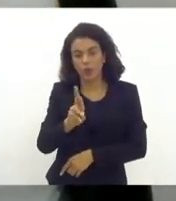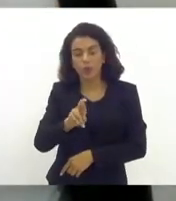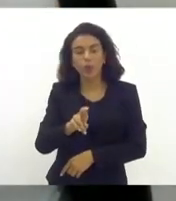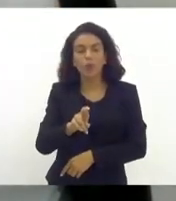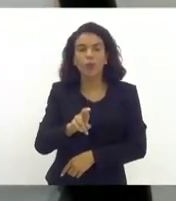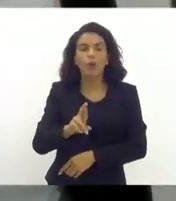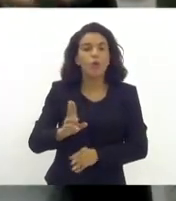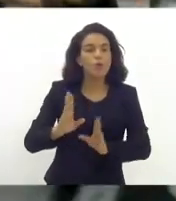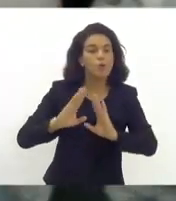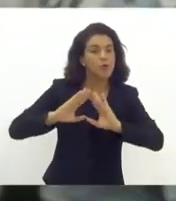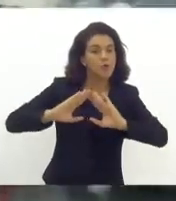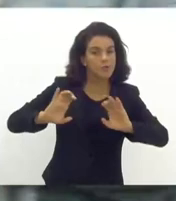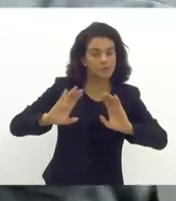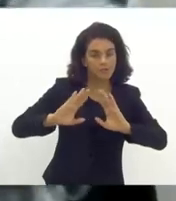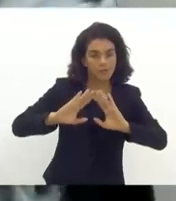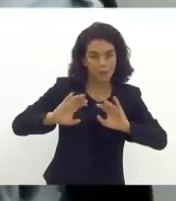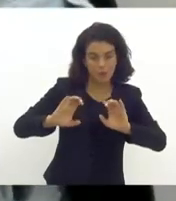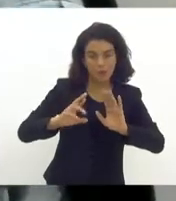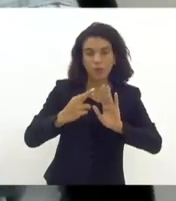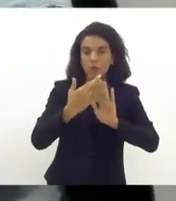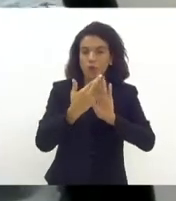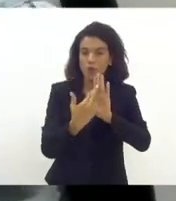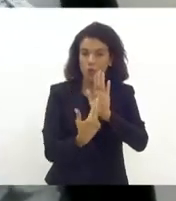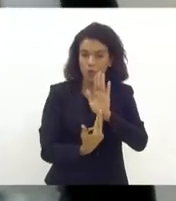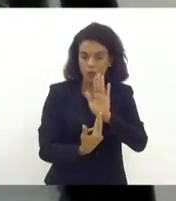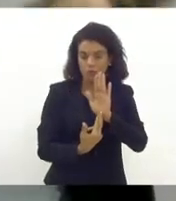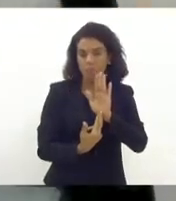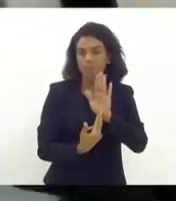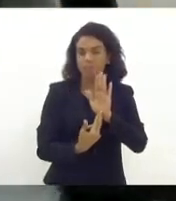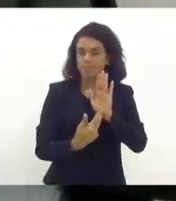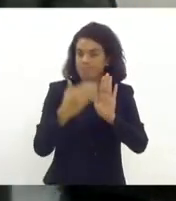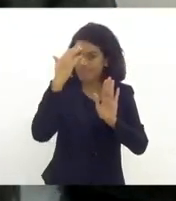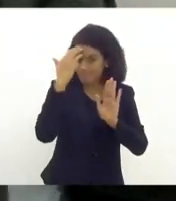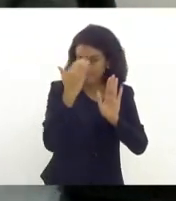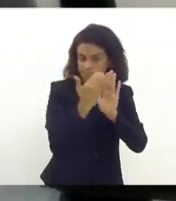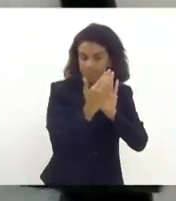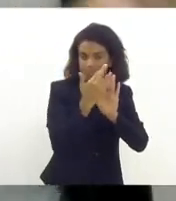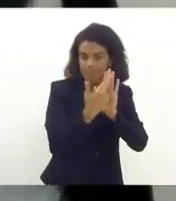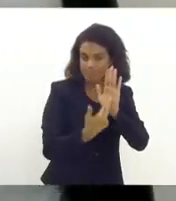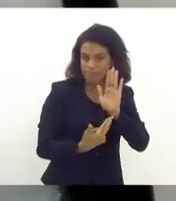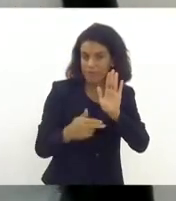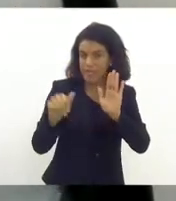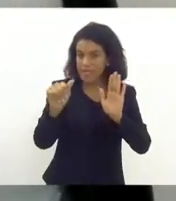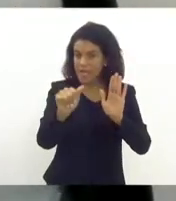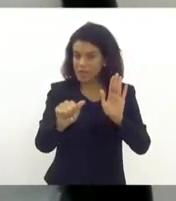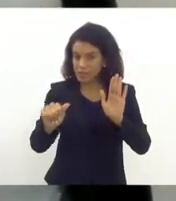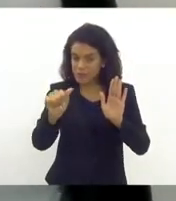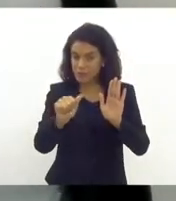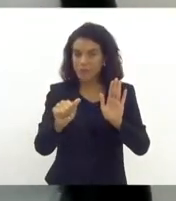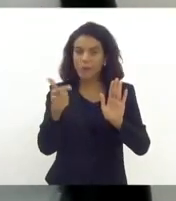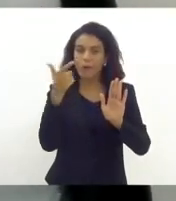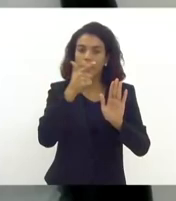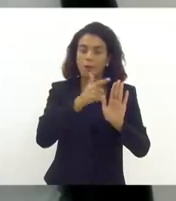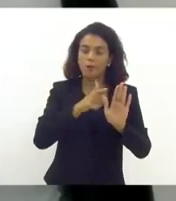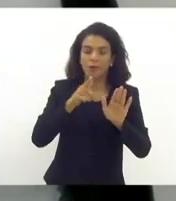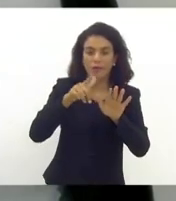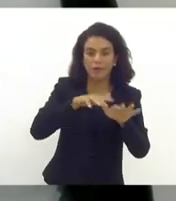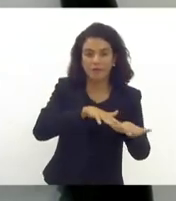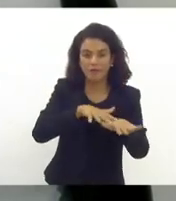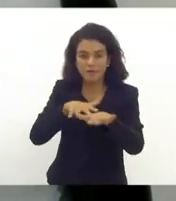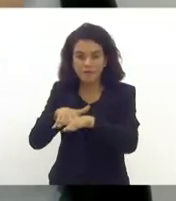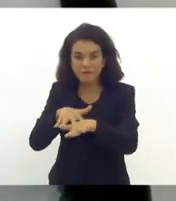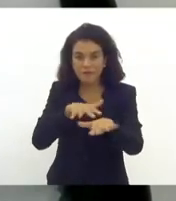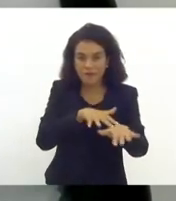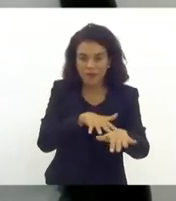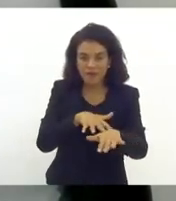exigido não regulamento regulamentamos em associações para poder ter um desfile Mas as coisas